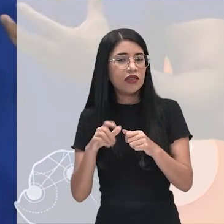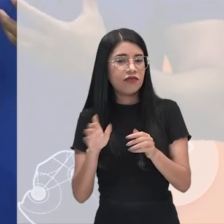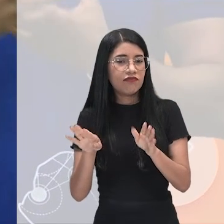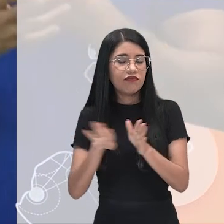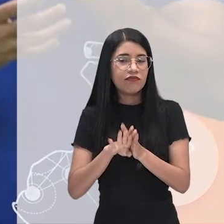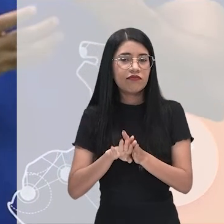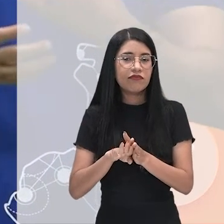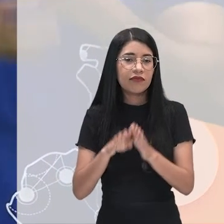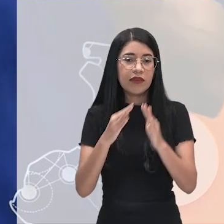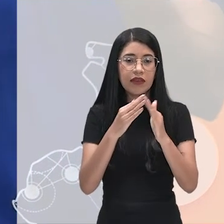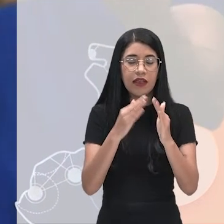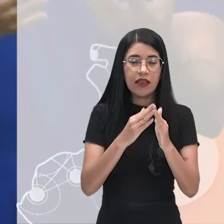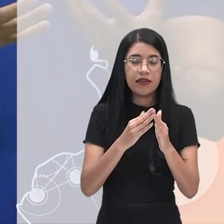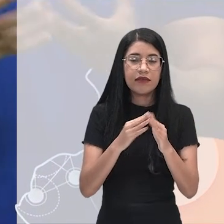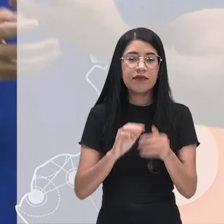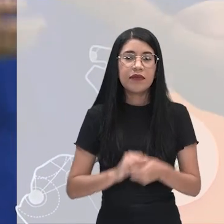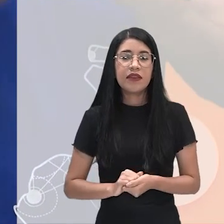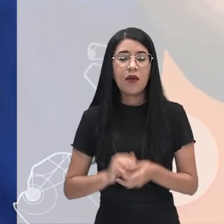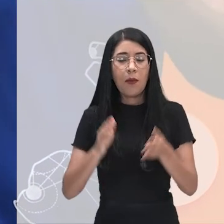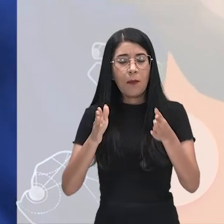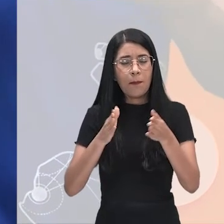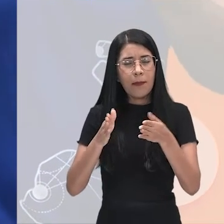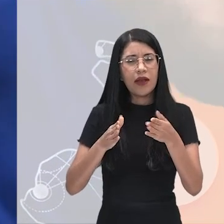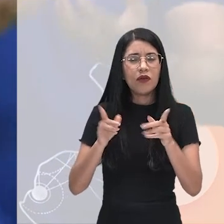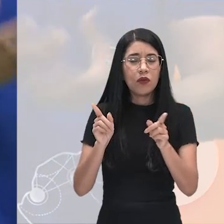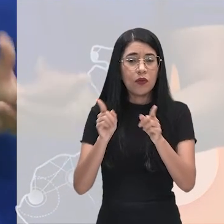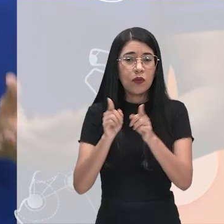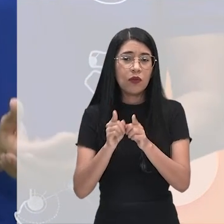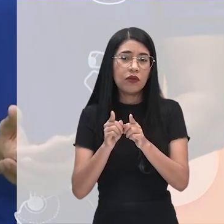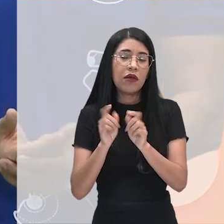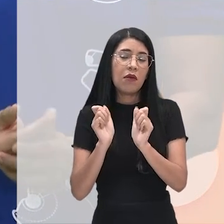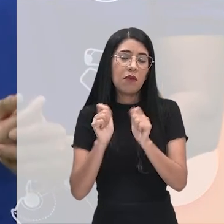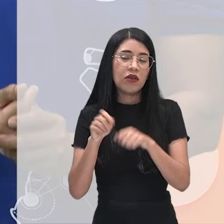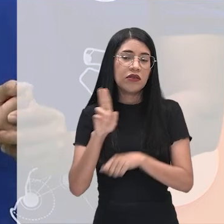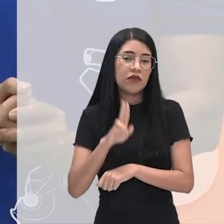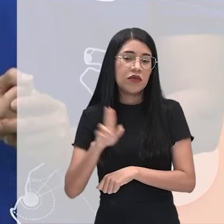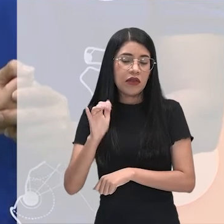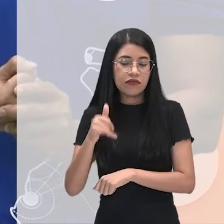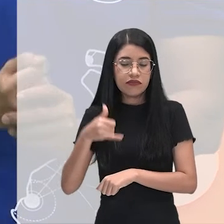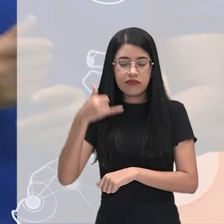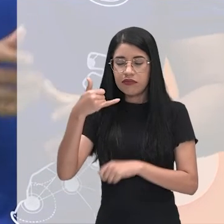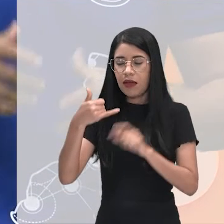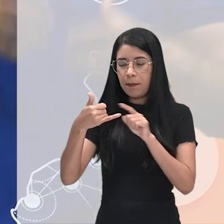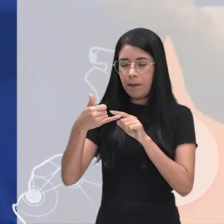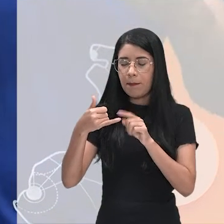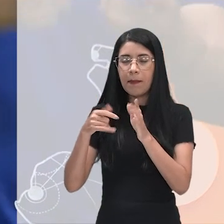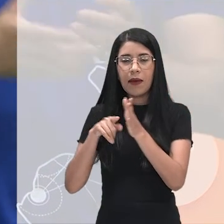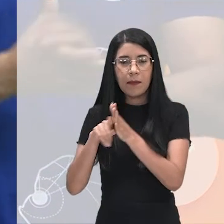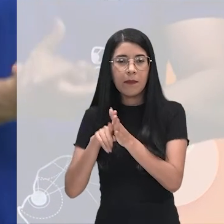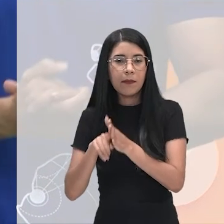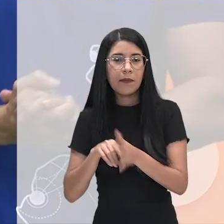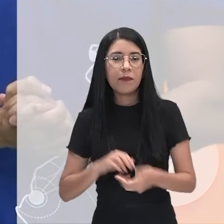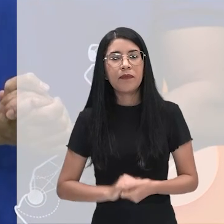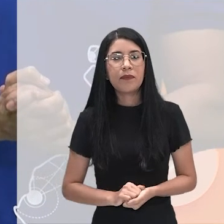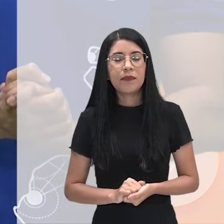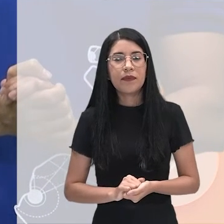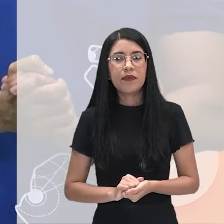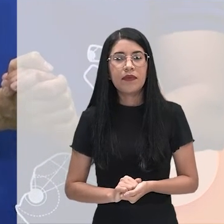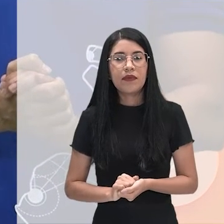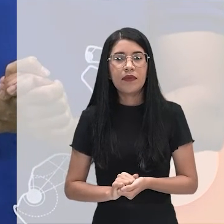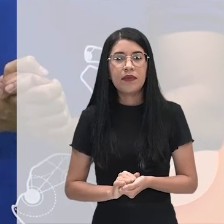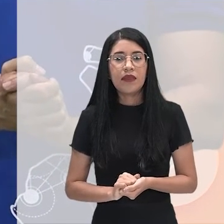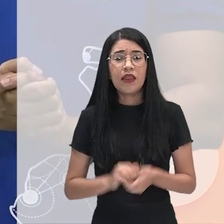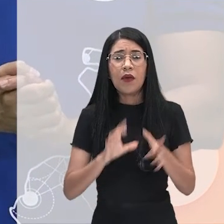também de chegar ao fim, né, de se esgotarem, e a gente precisa pensar em uma nova matriz energética para orientar esse